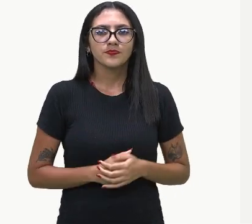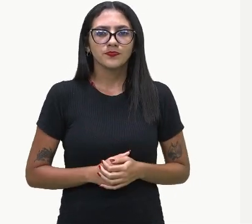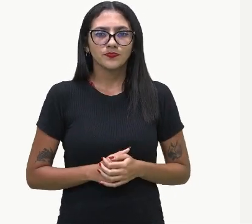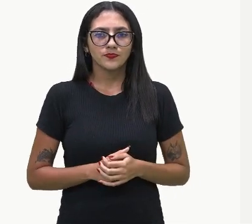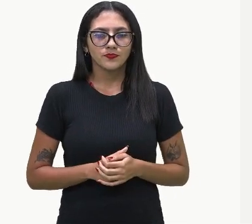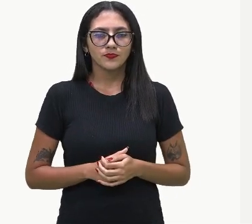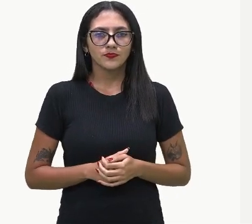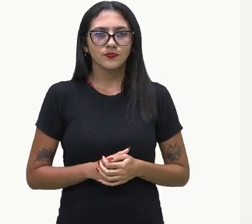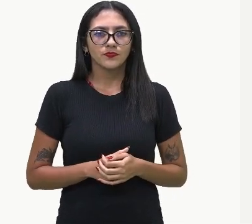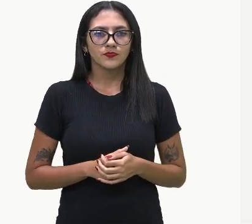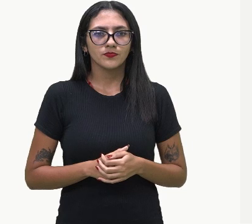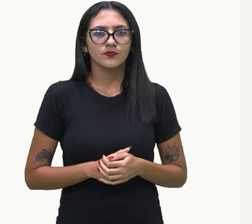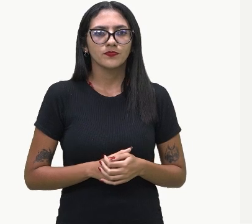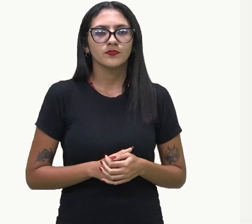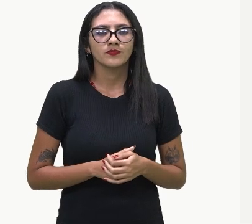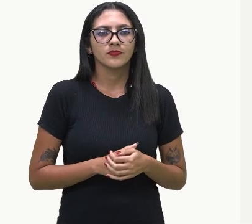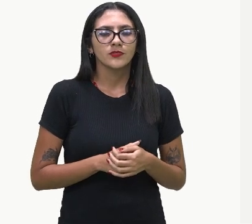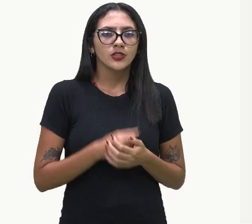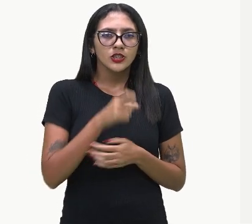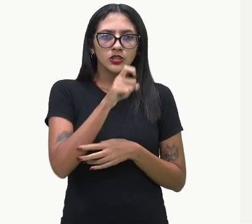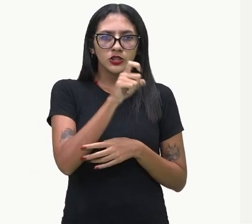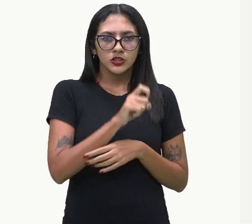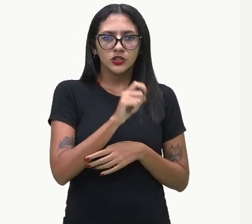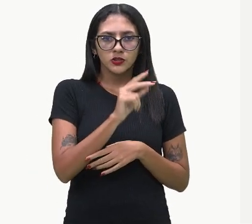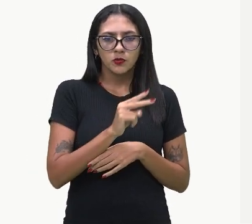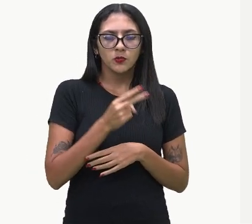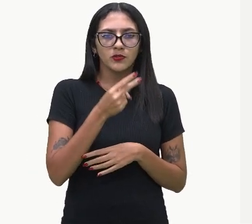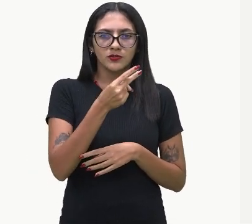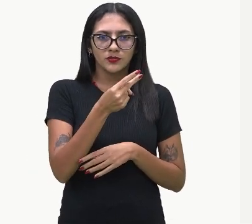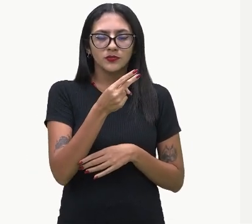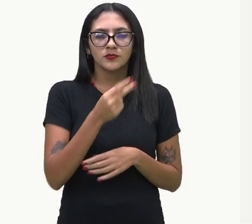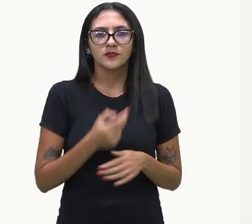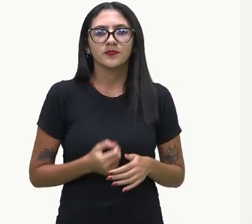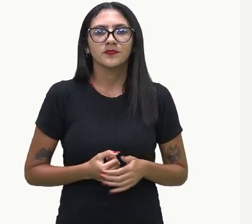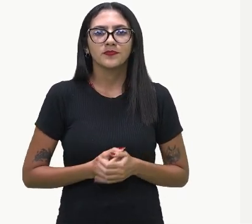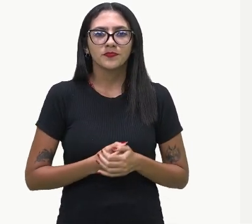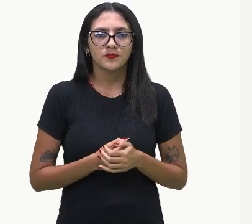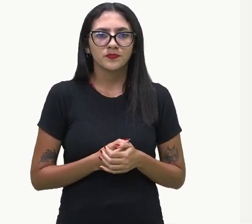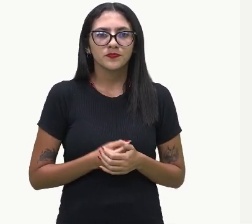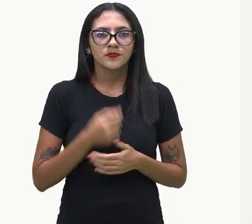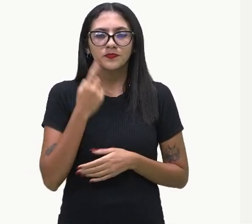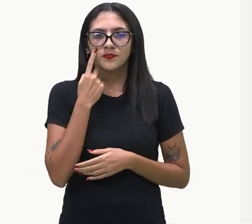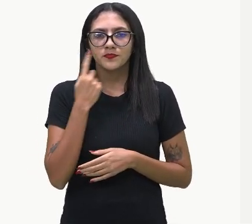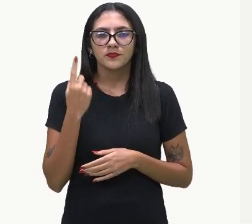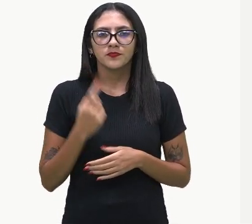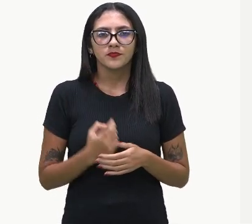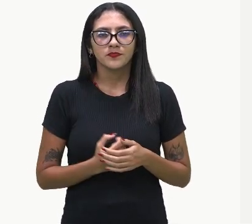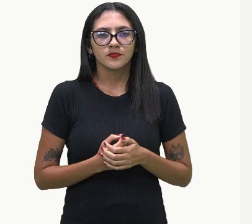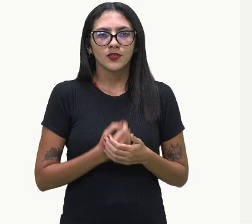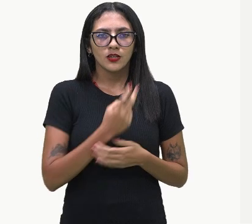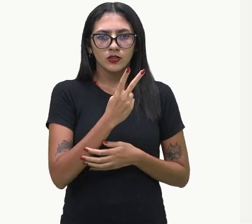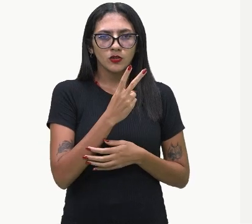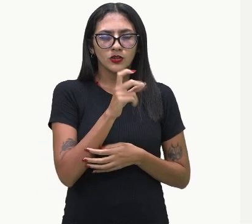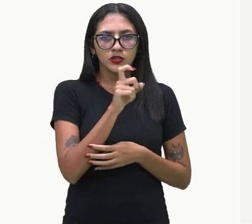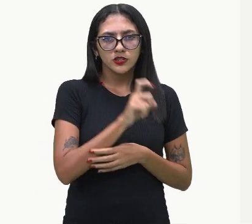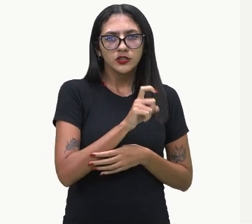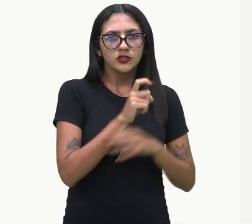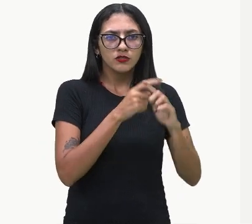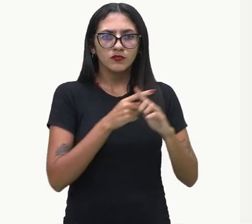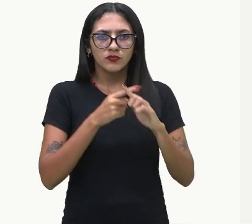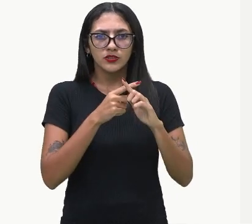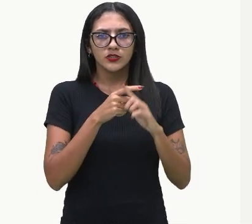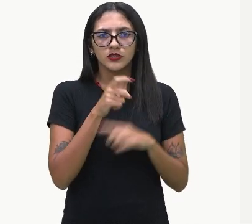Então, x ao quadrado, né? Aqui, ó, 2x vezes